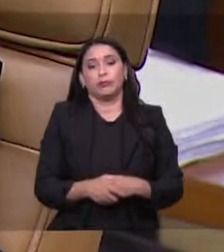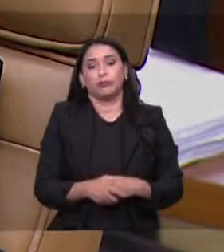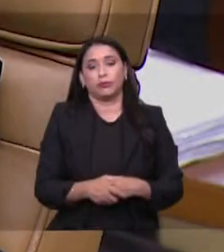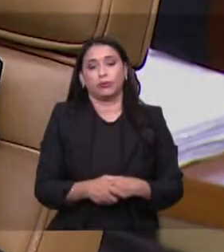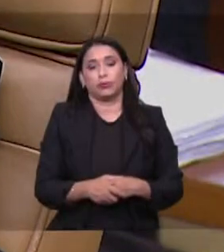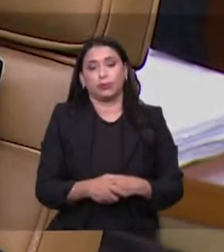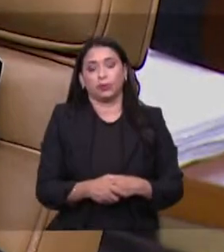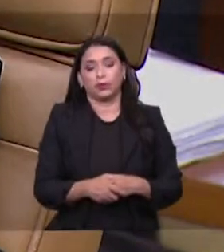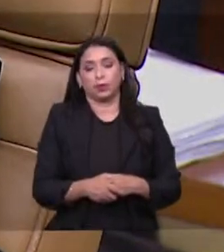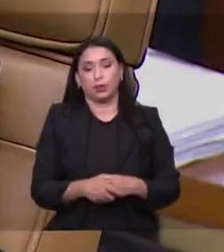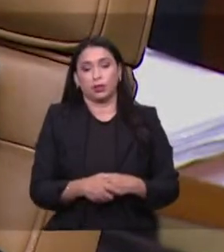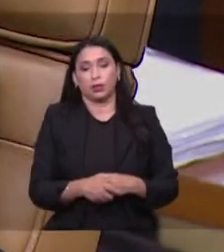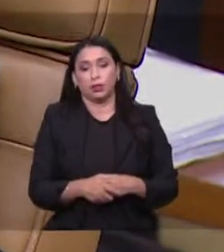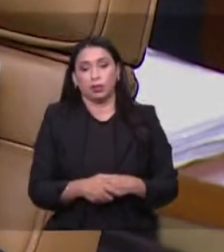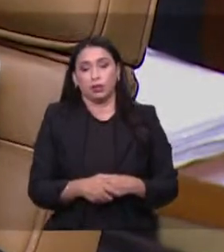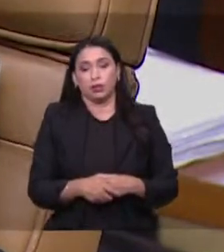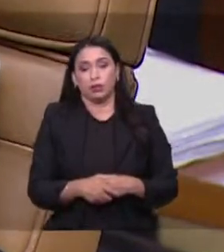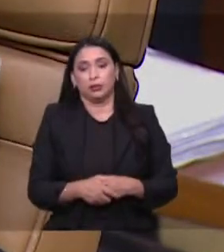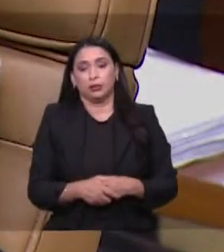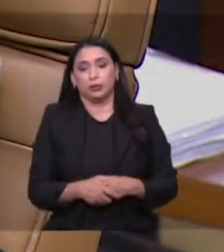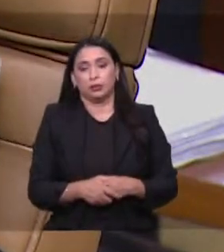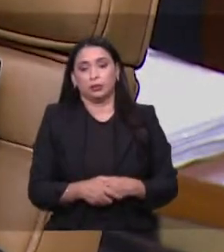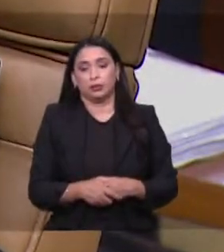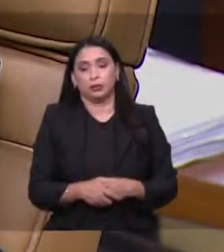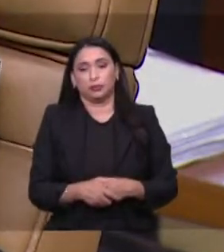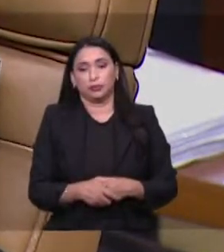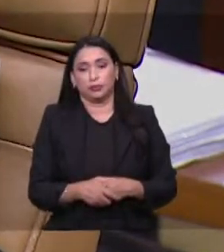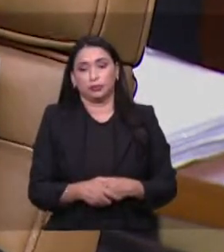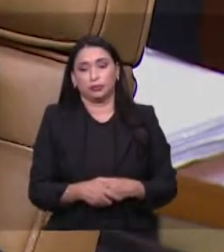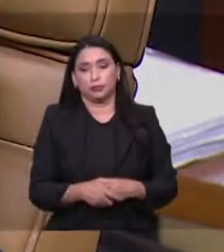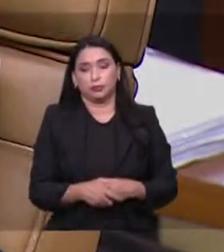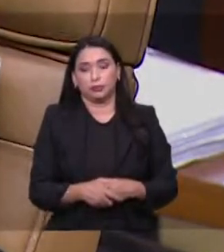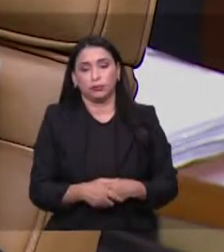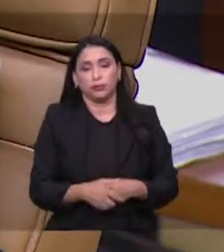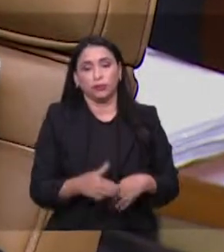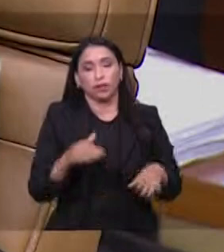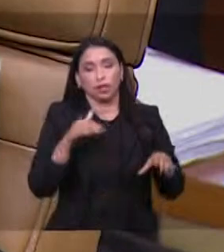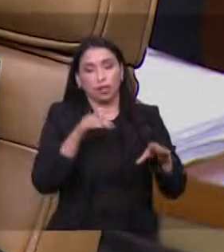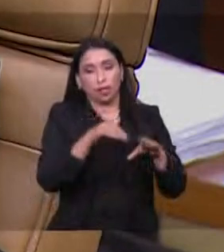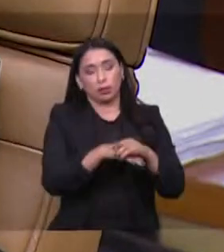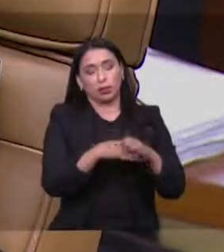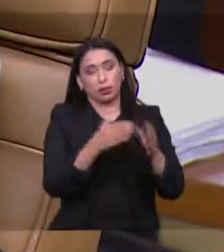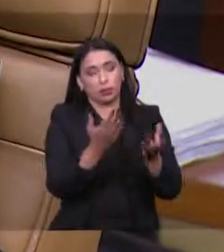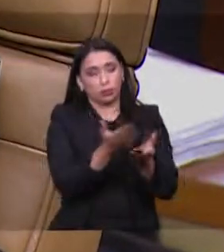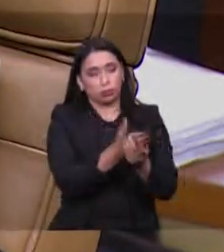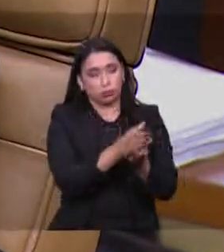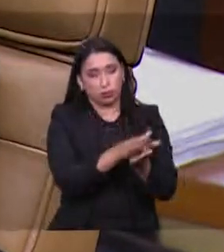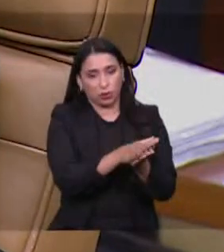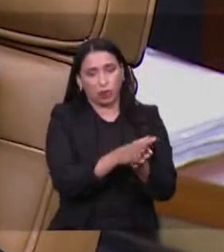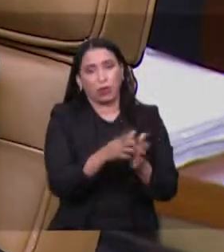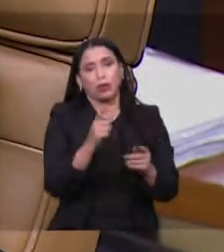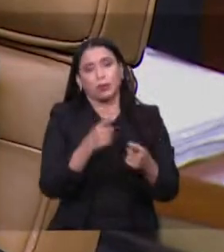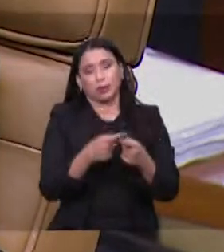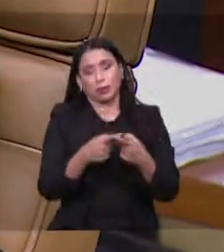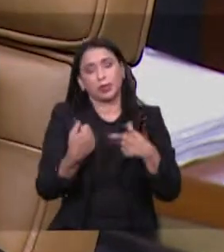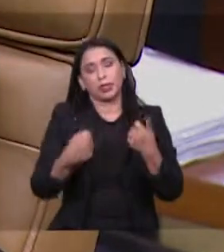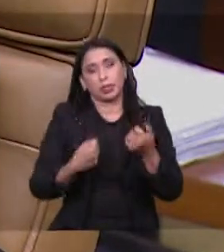Que é o arquivamento que tem que ter controle judicial.